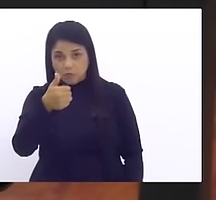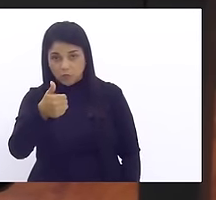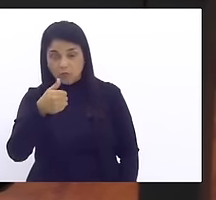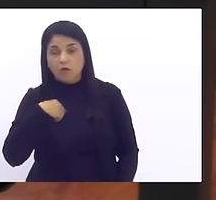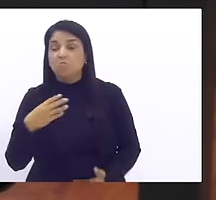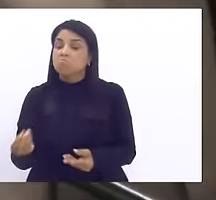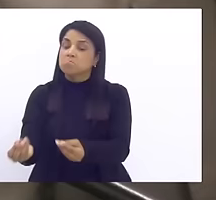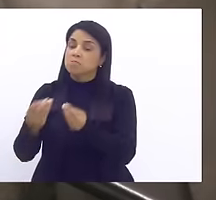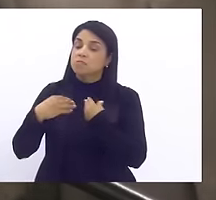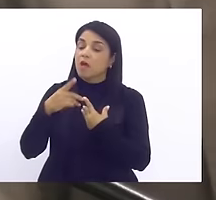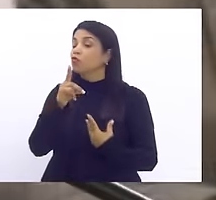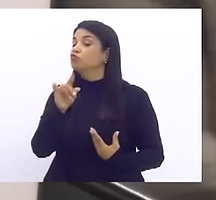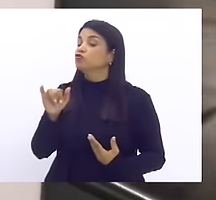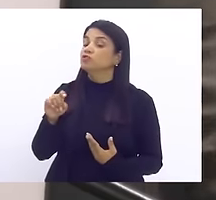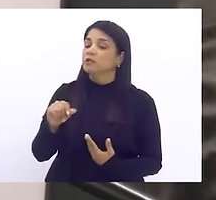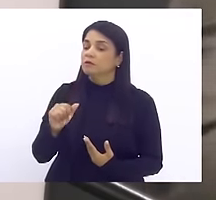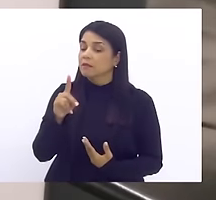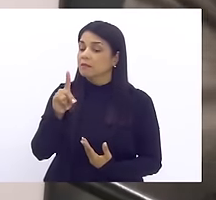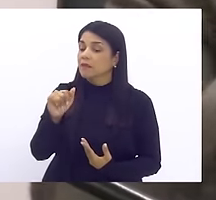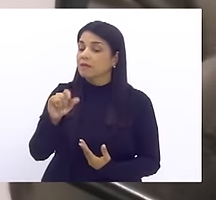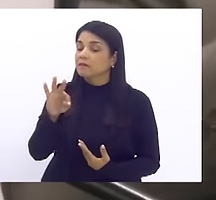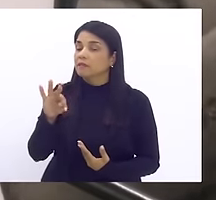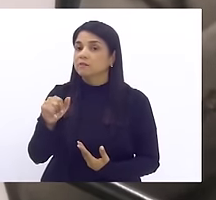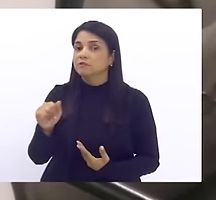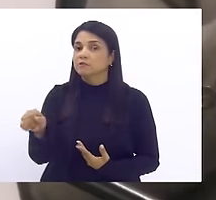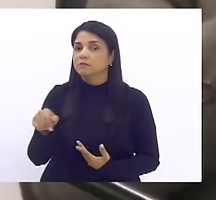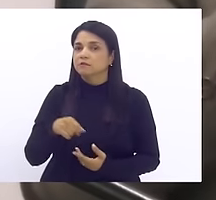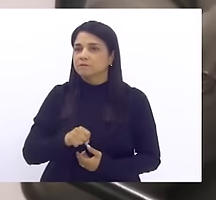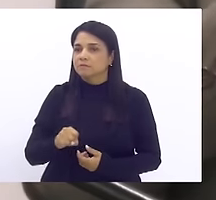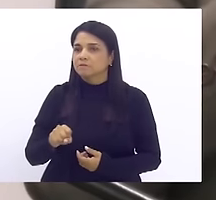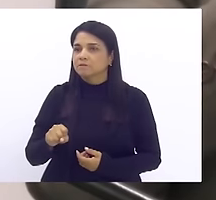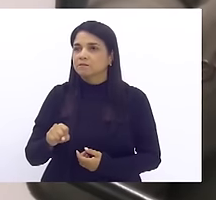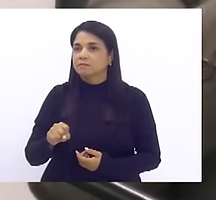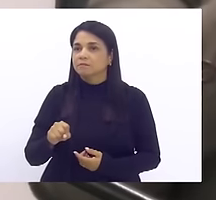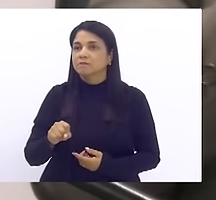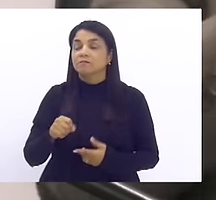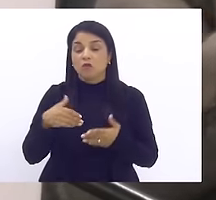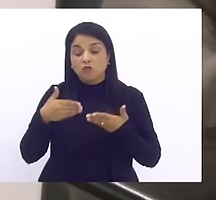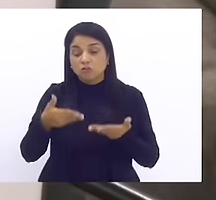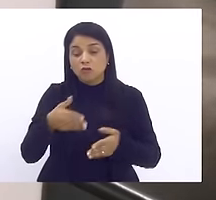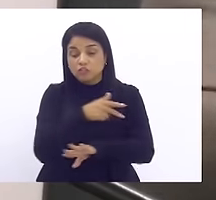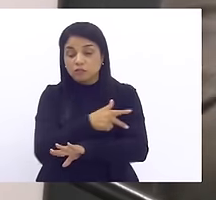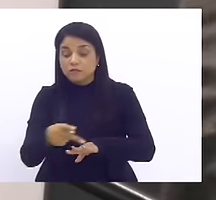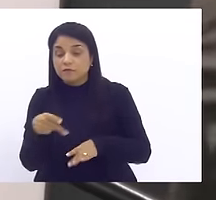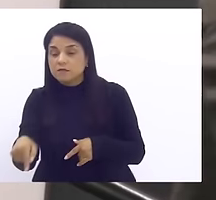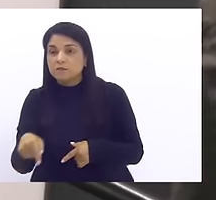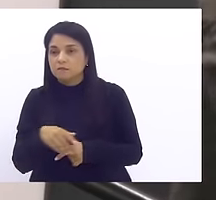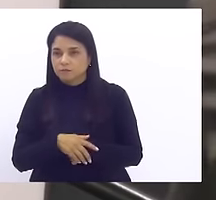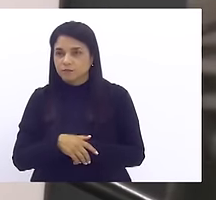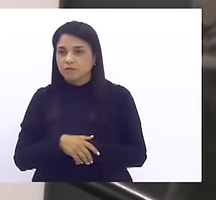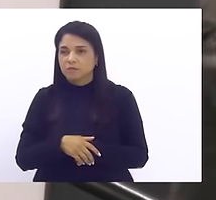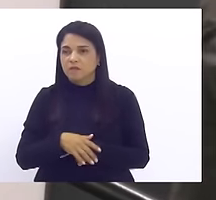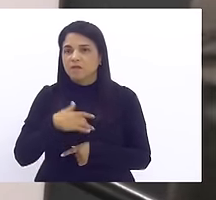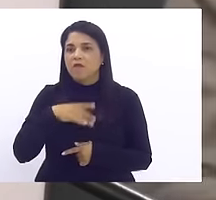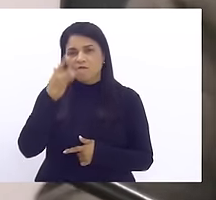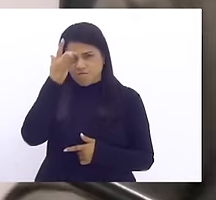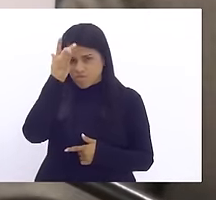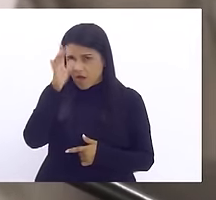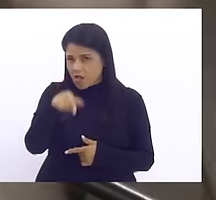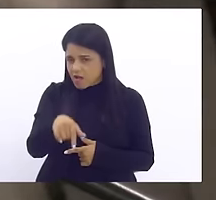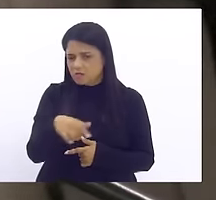se você me der as datas você vai ver que a maioria foi no dia que nós tivemos aquele que tá vendo ao vivo ela vai mandar Porque uma coisa é fato